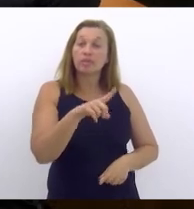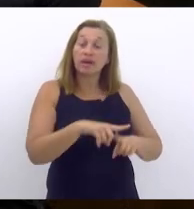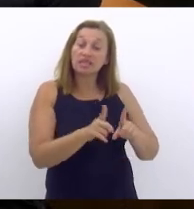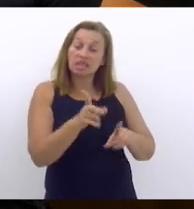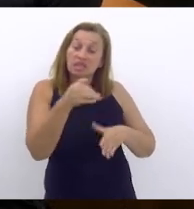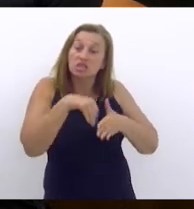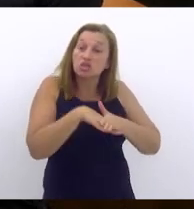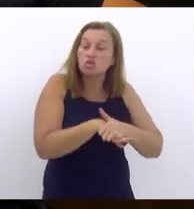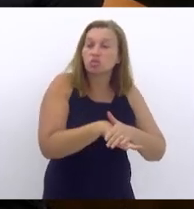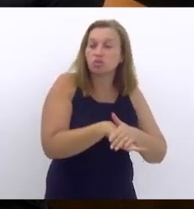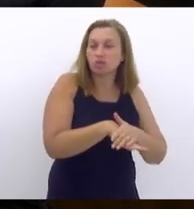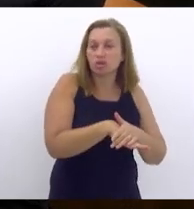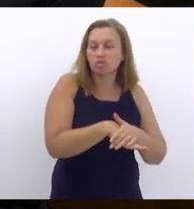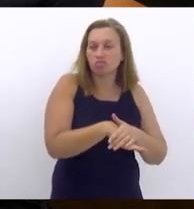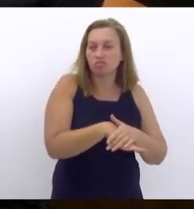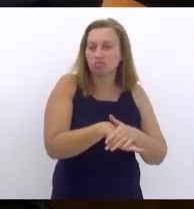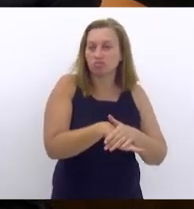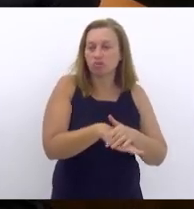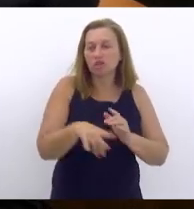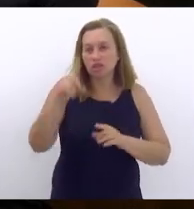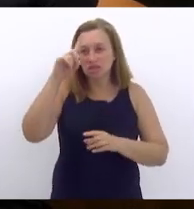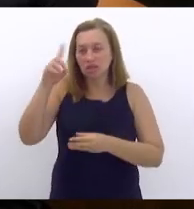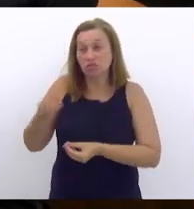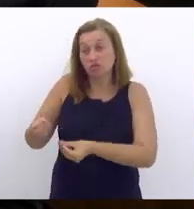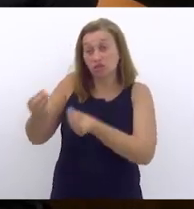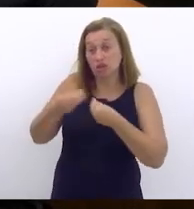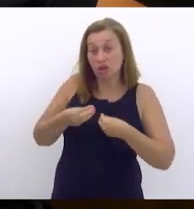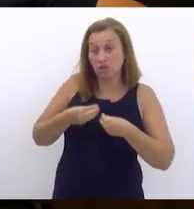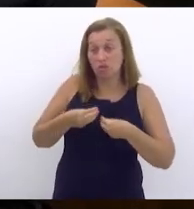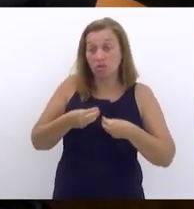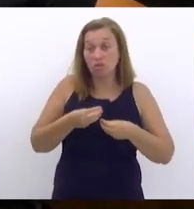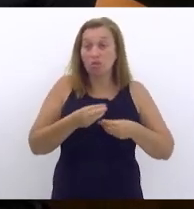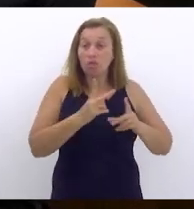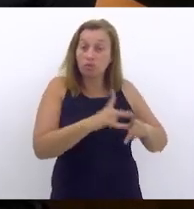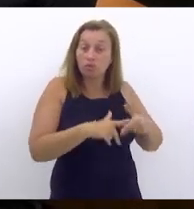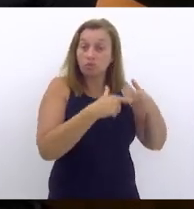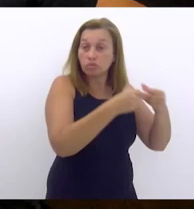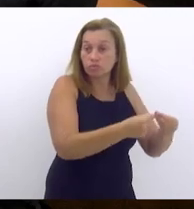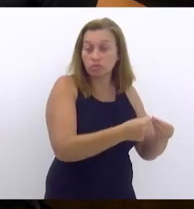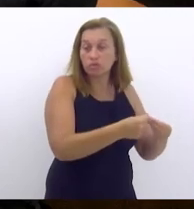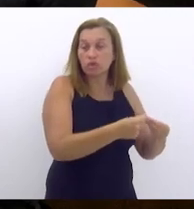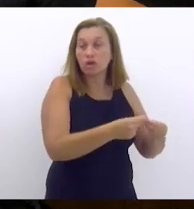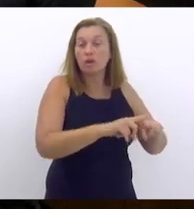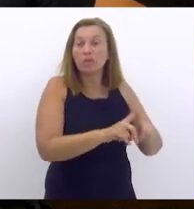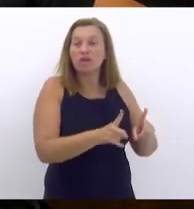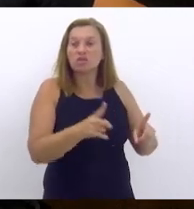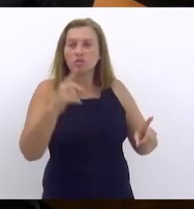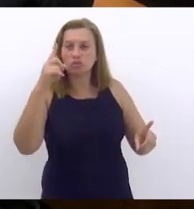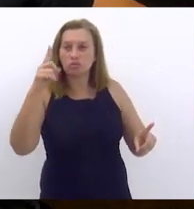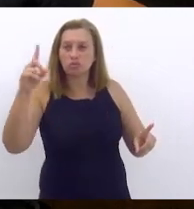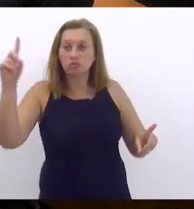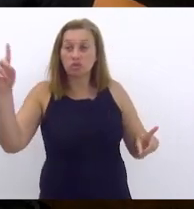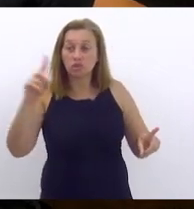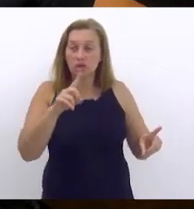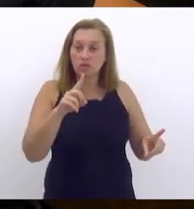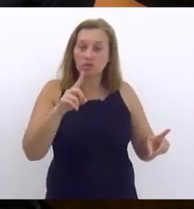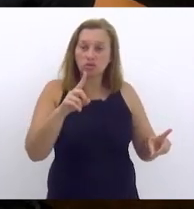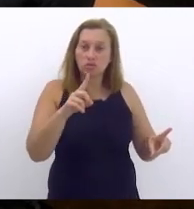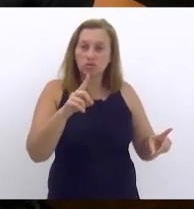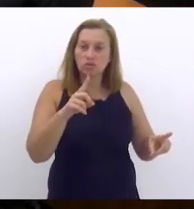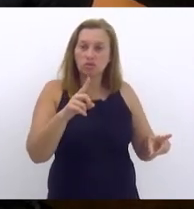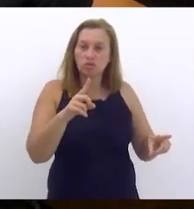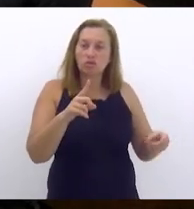E quando o cidadão voltou para buscar os talentos, O que aconteceu? O que levou